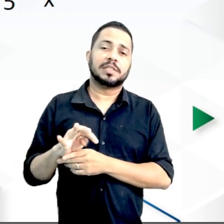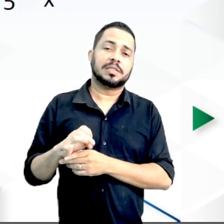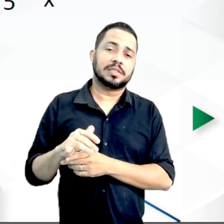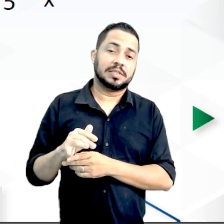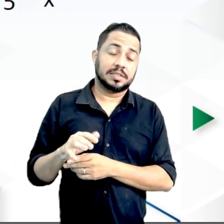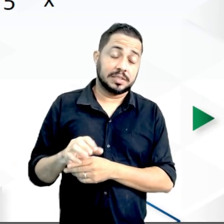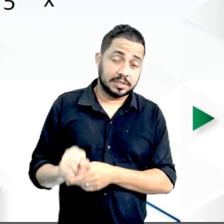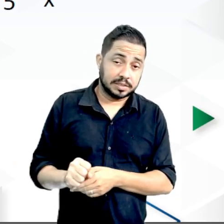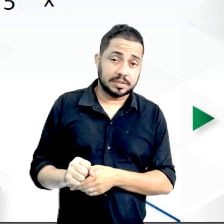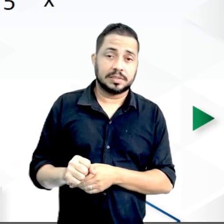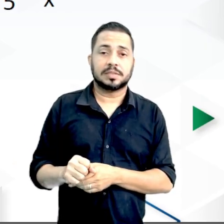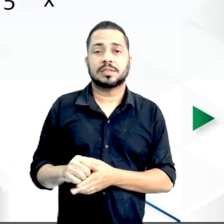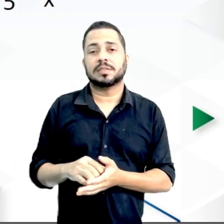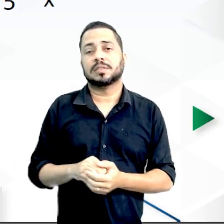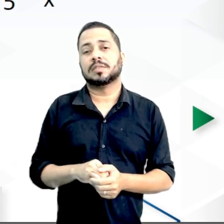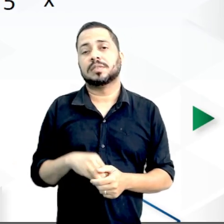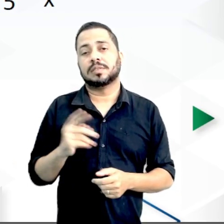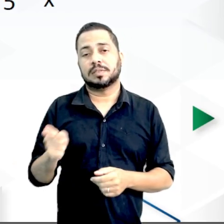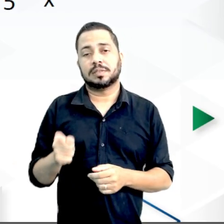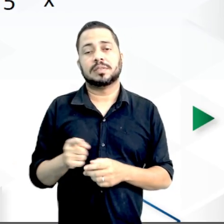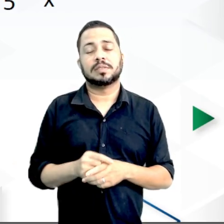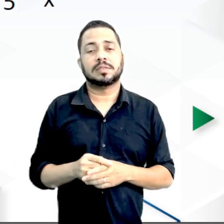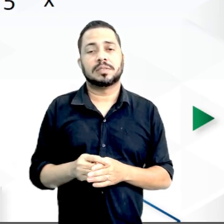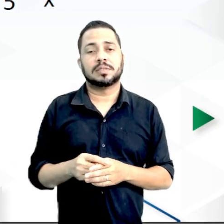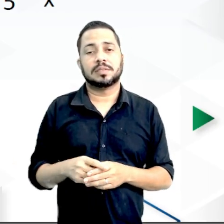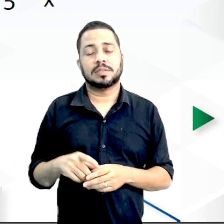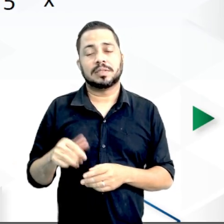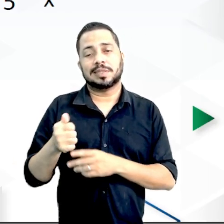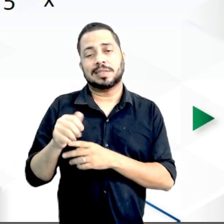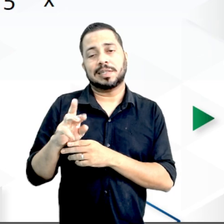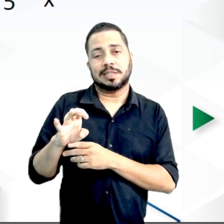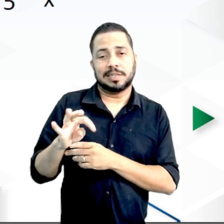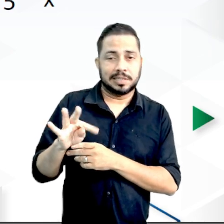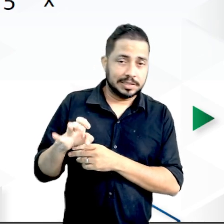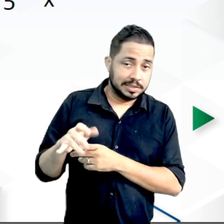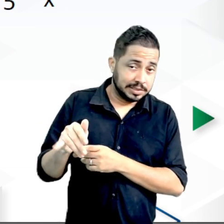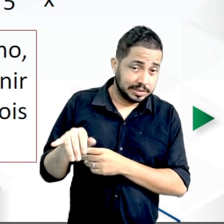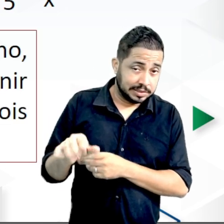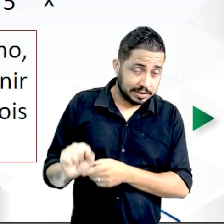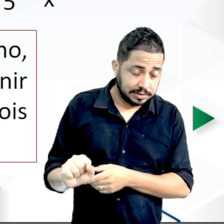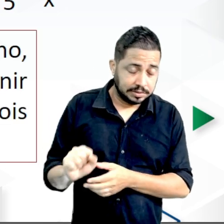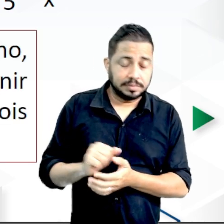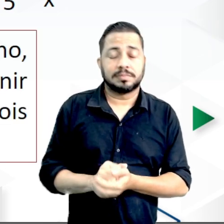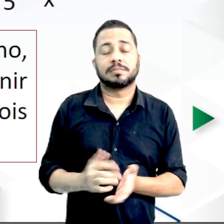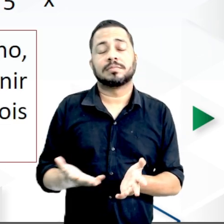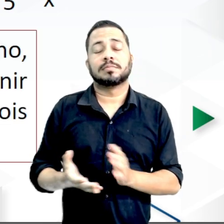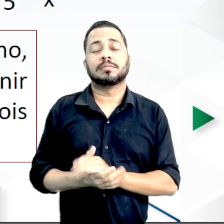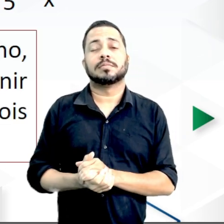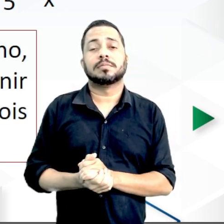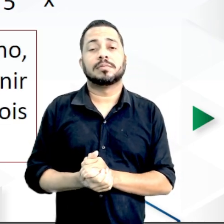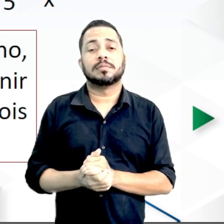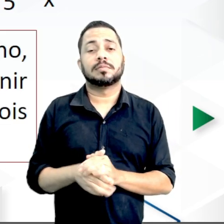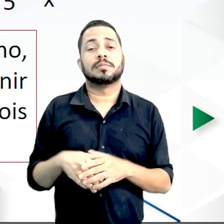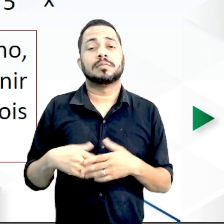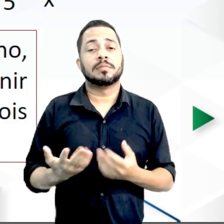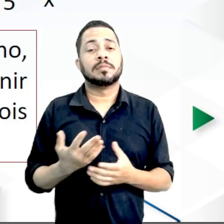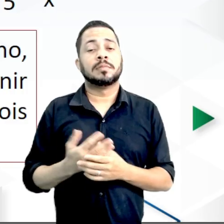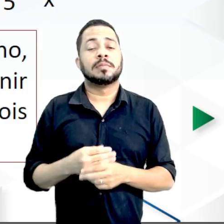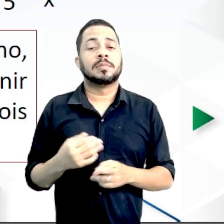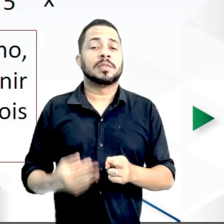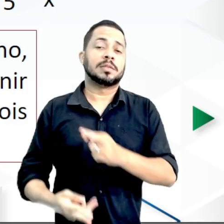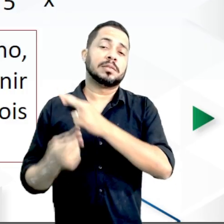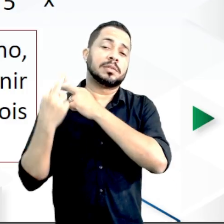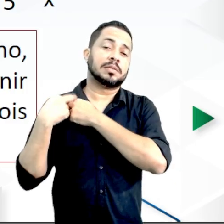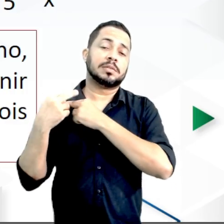de encontro desses lados, né? Das arestas aí do triângulo, tá bom? E aí, então, para representar